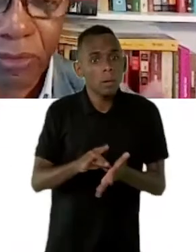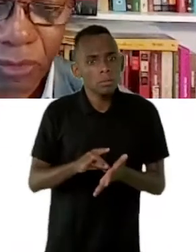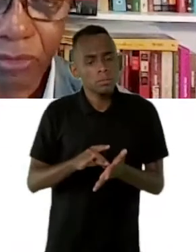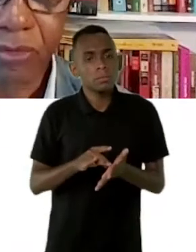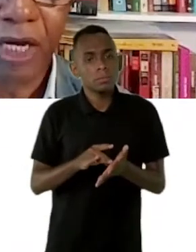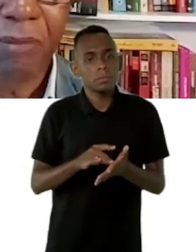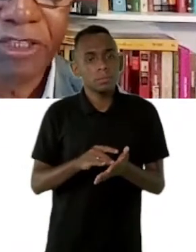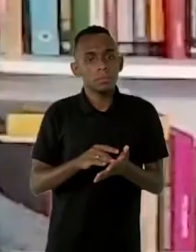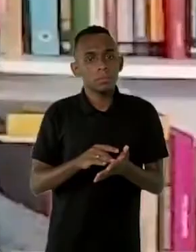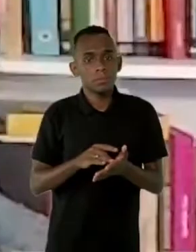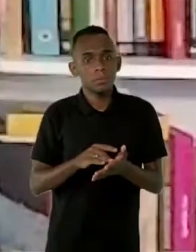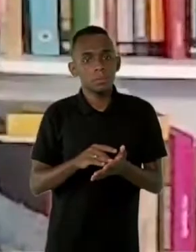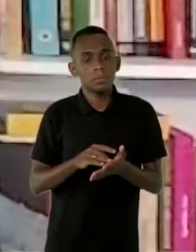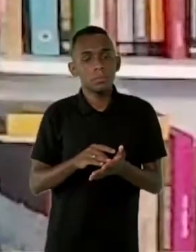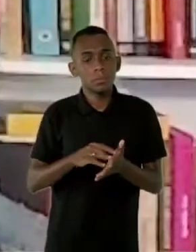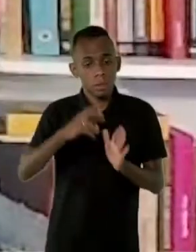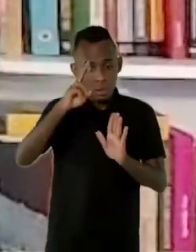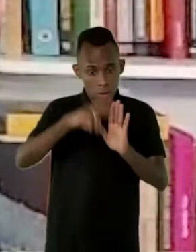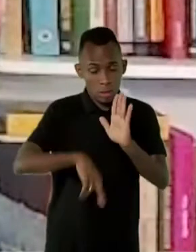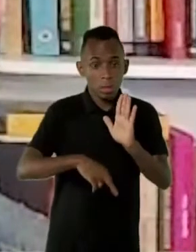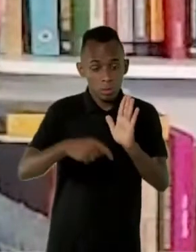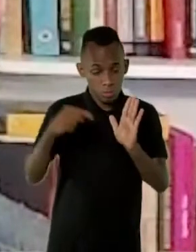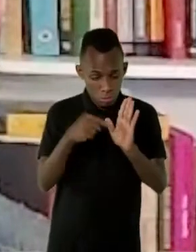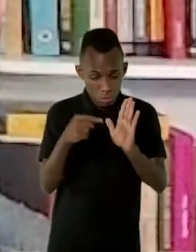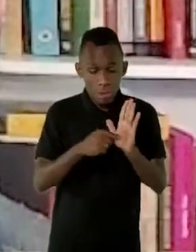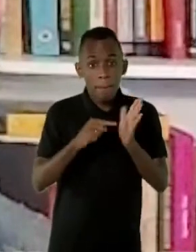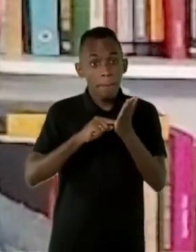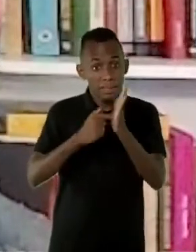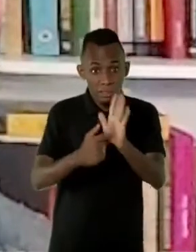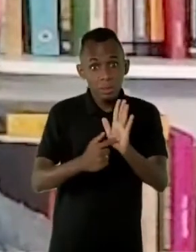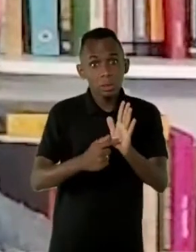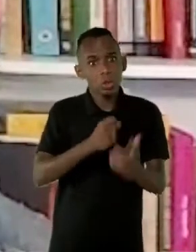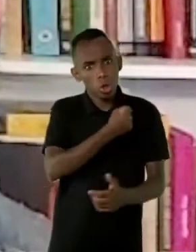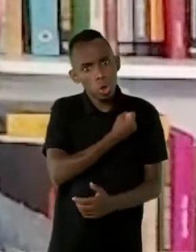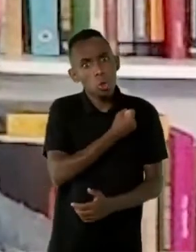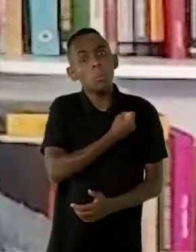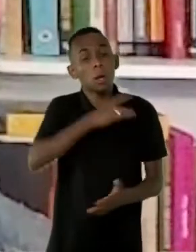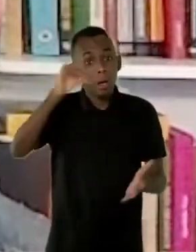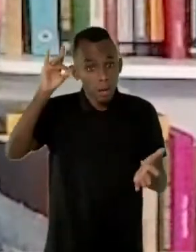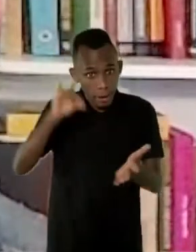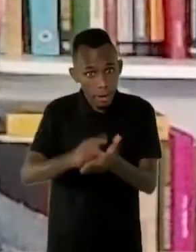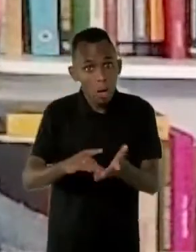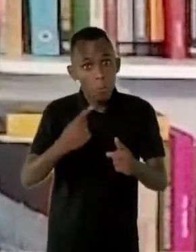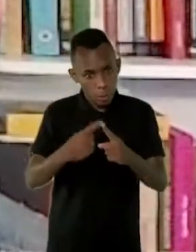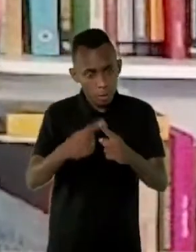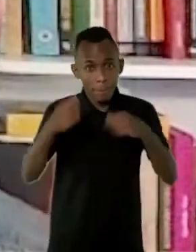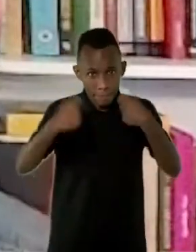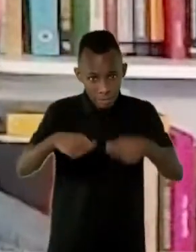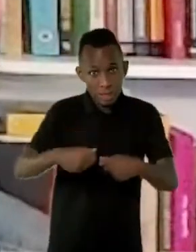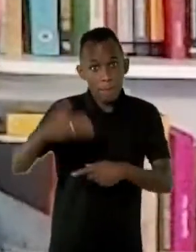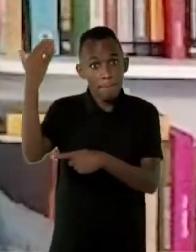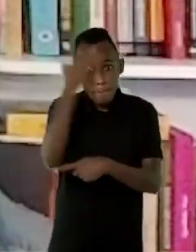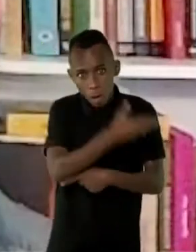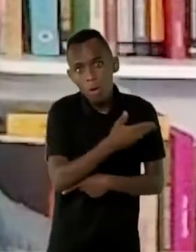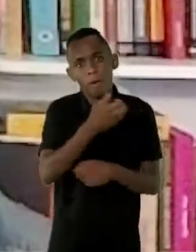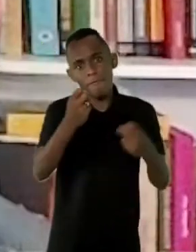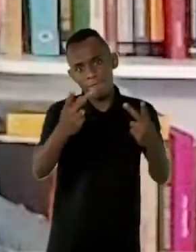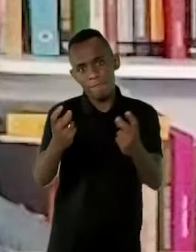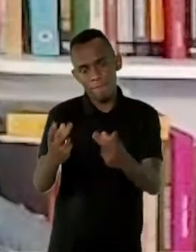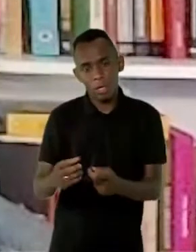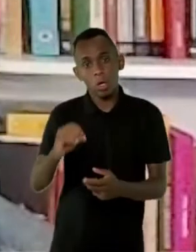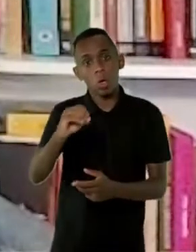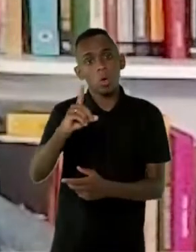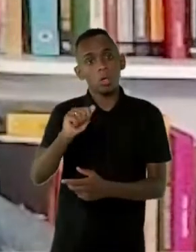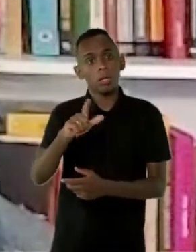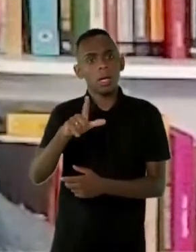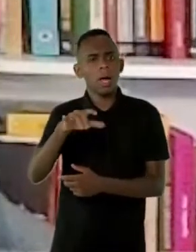e com realmente números bem precisos, o que era uma prestação de contas, né? O Audálio estava sendo criticado